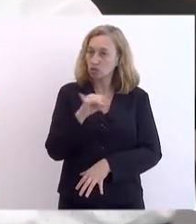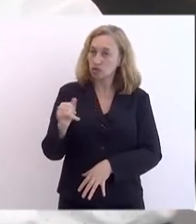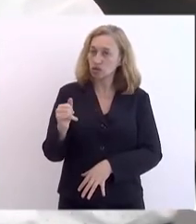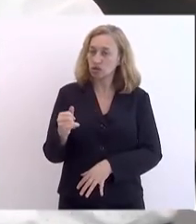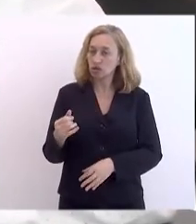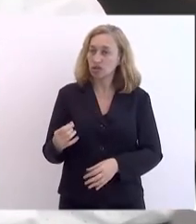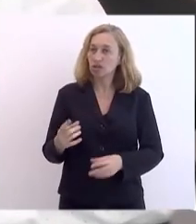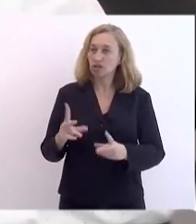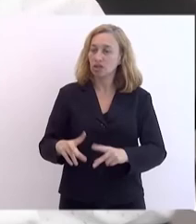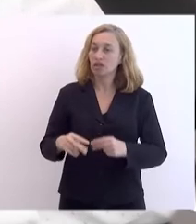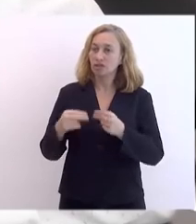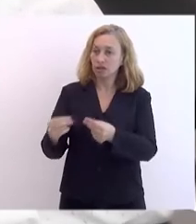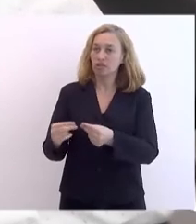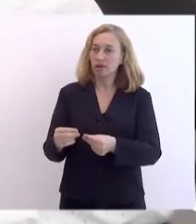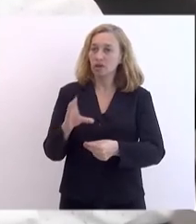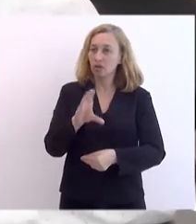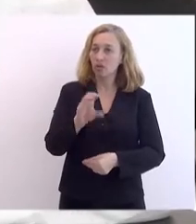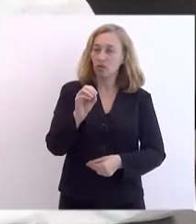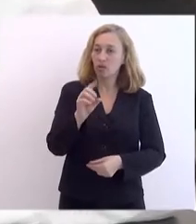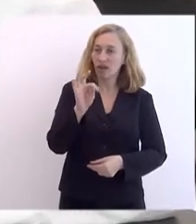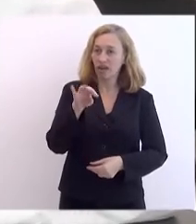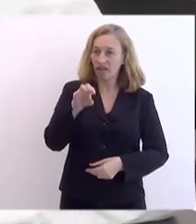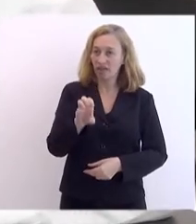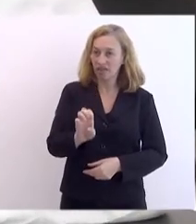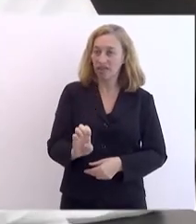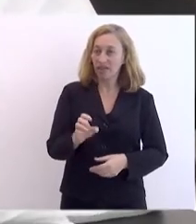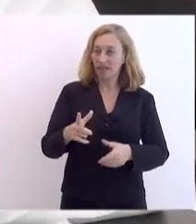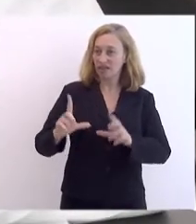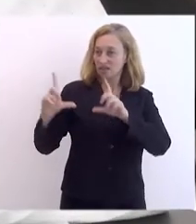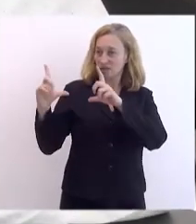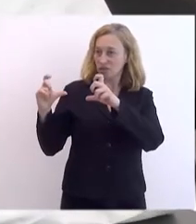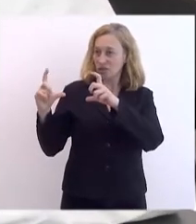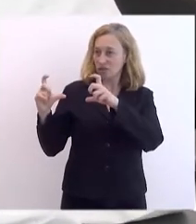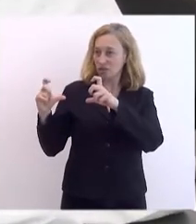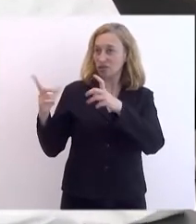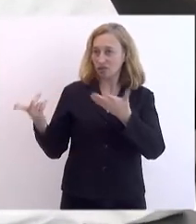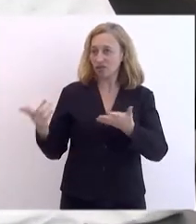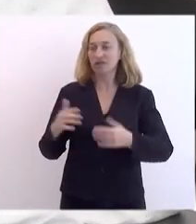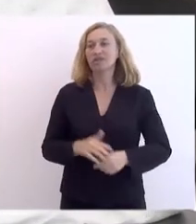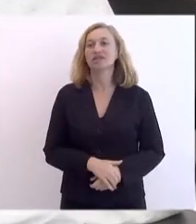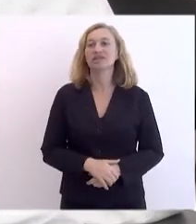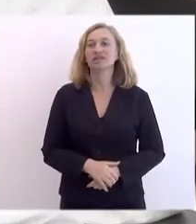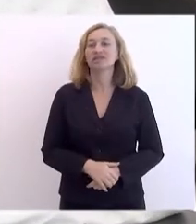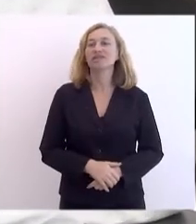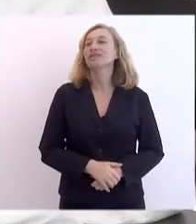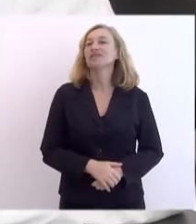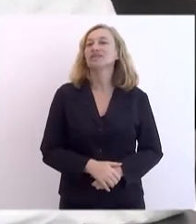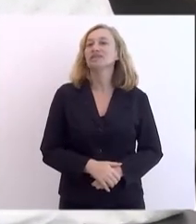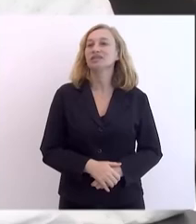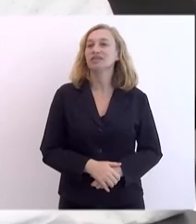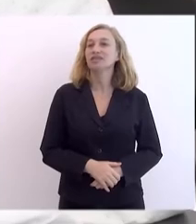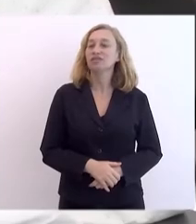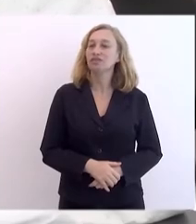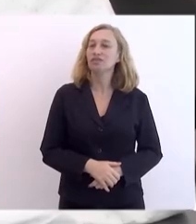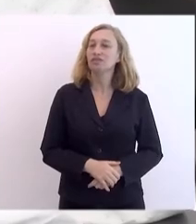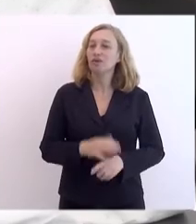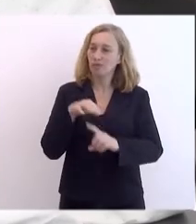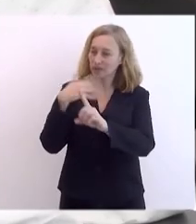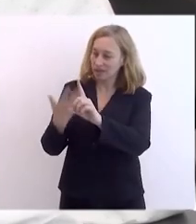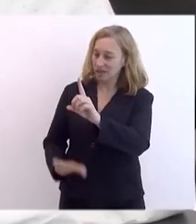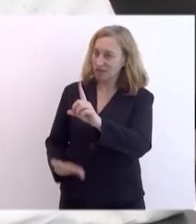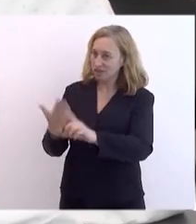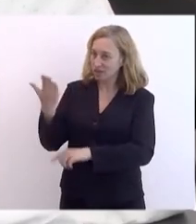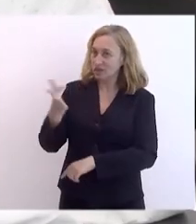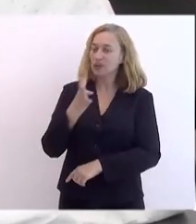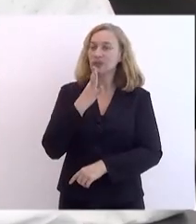para ele de presente um colete, que ele até fotografou e virou uma nota da Berenice, o colete. Mas foi uma homenagem a ele, o